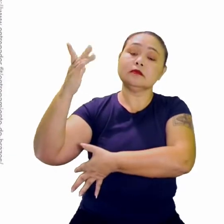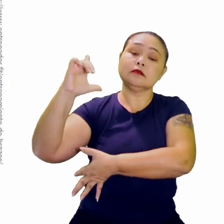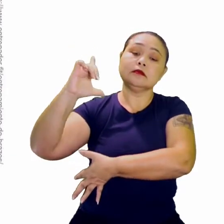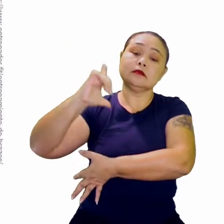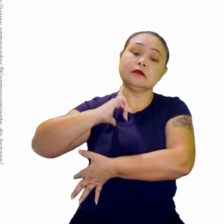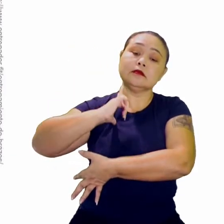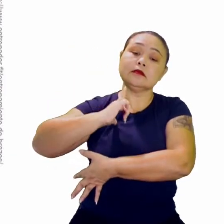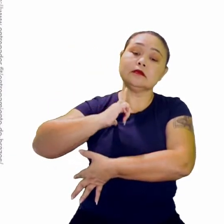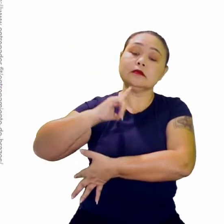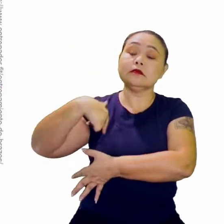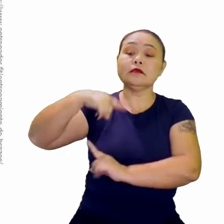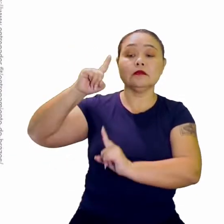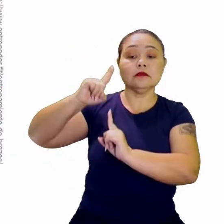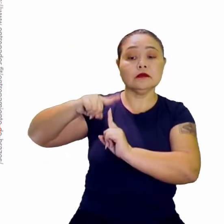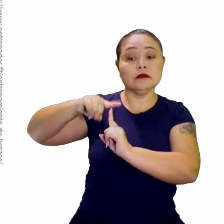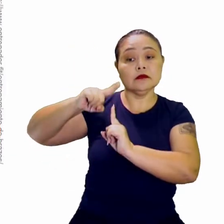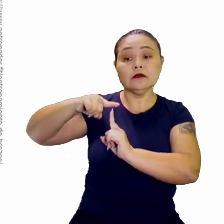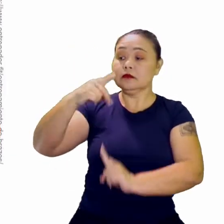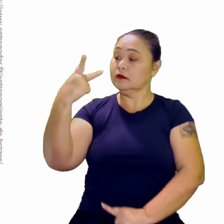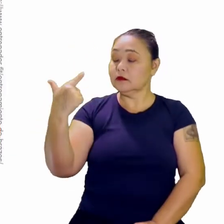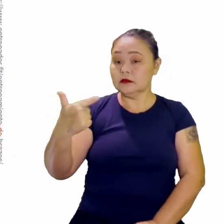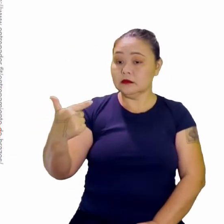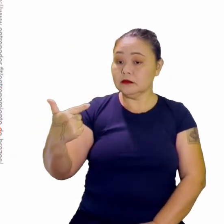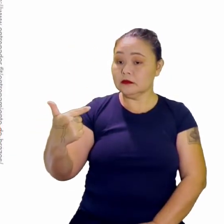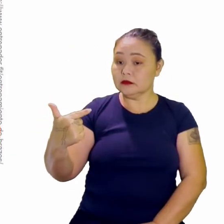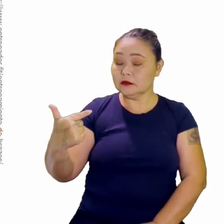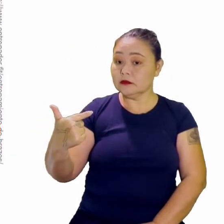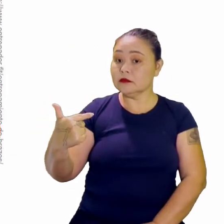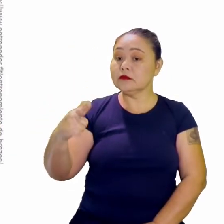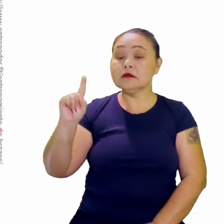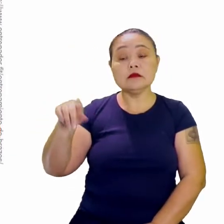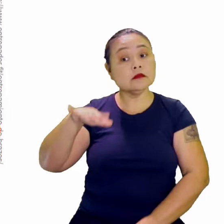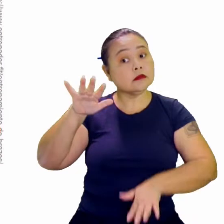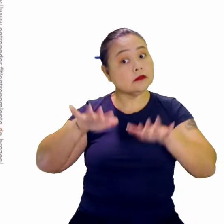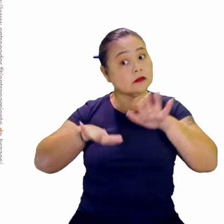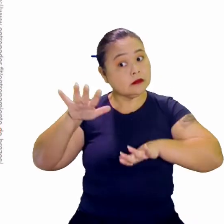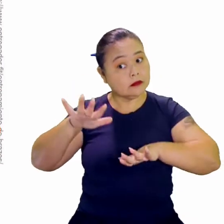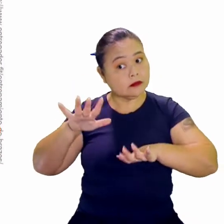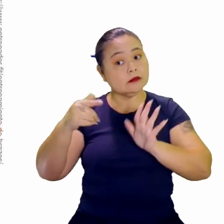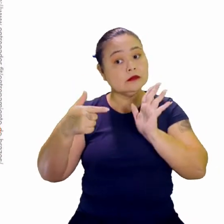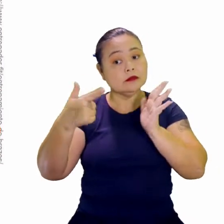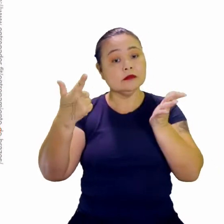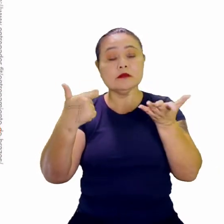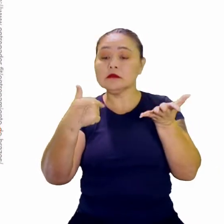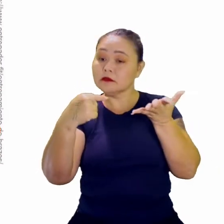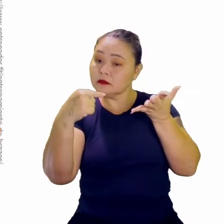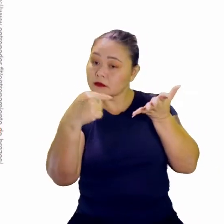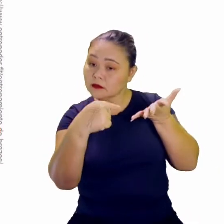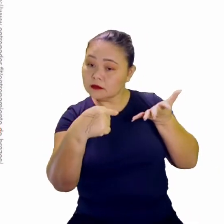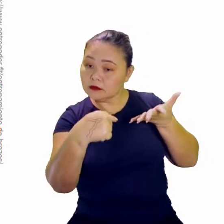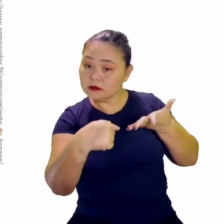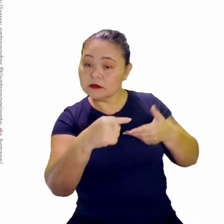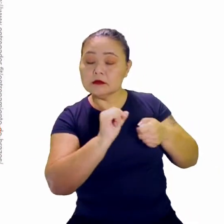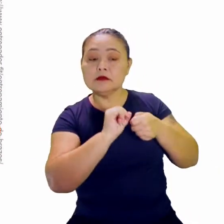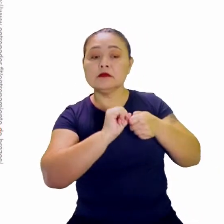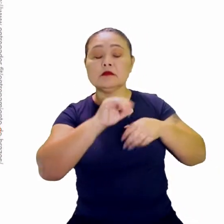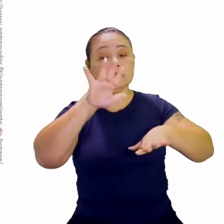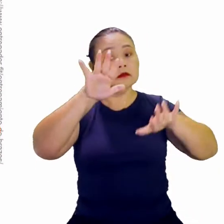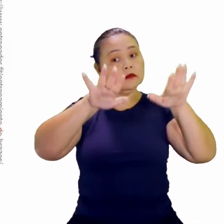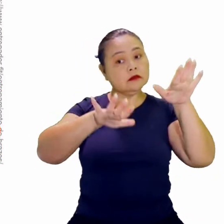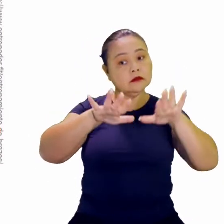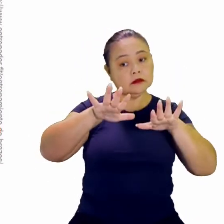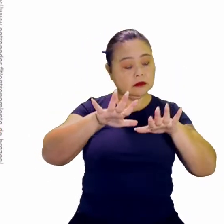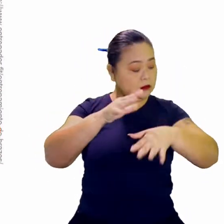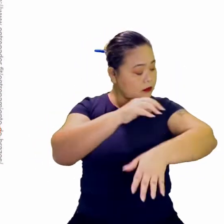tem predominância de fibras do tipo 2. Isso são alguns indicativos. Então, você já vê que, dependendo